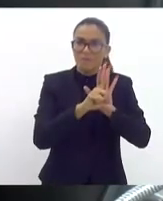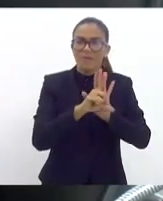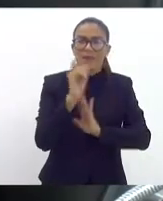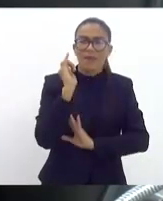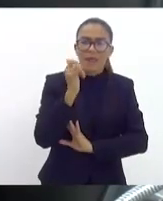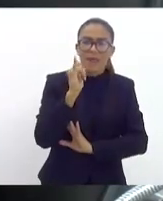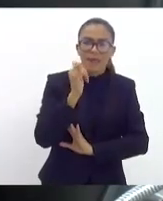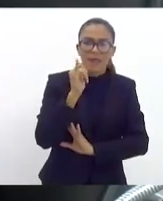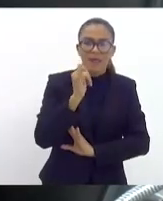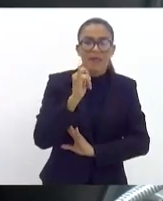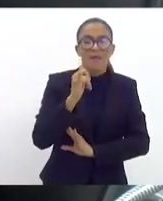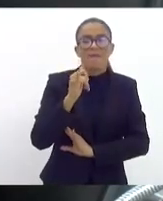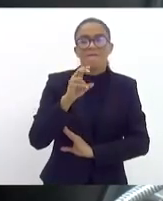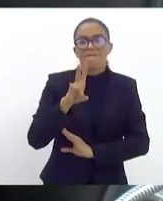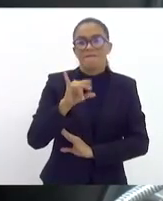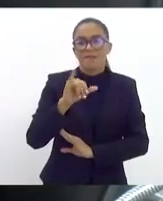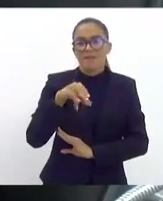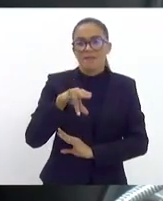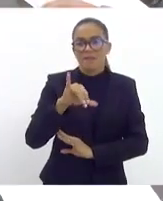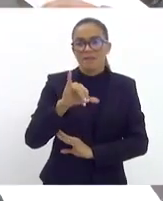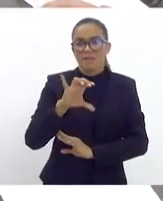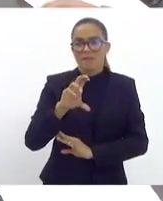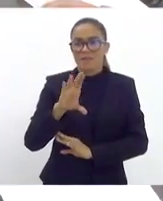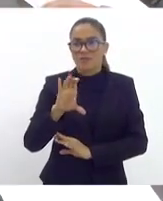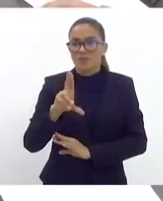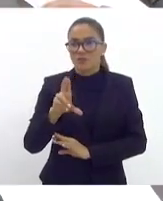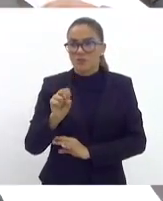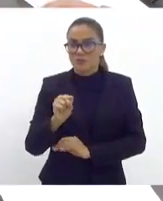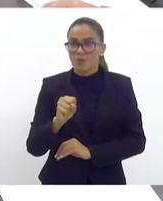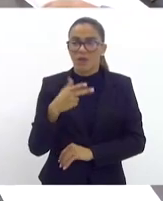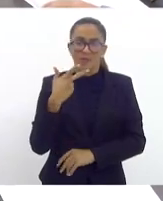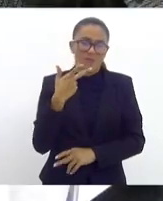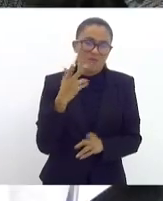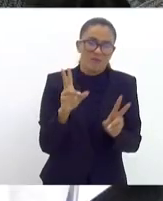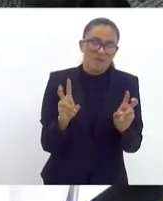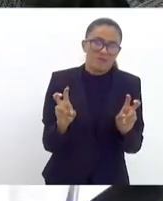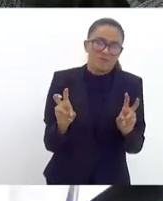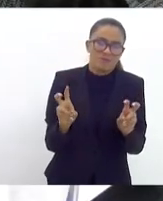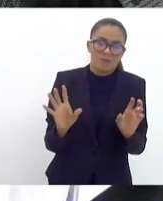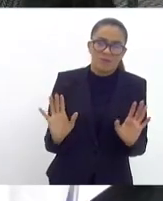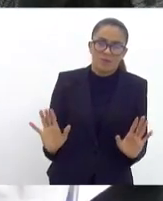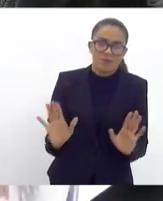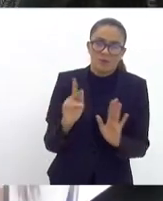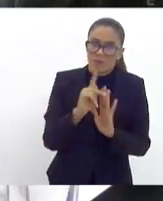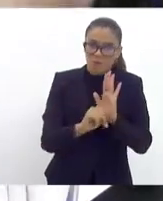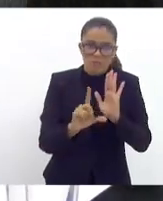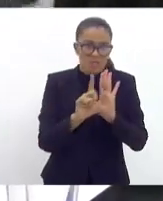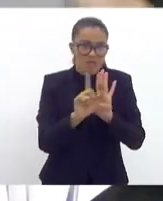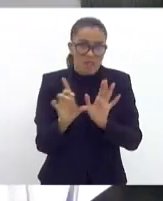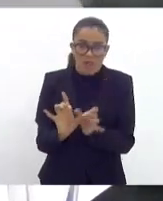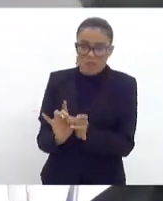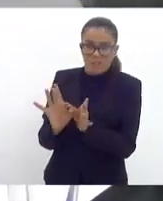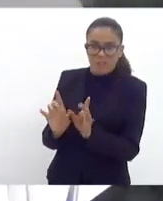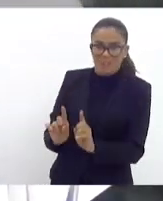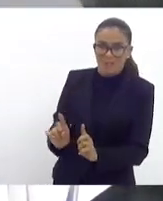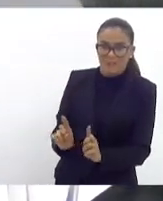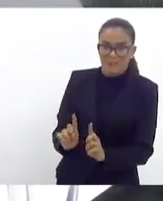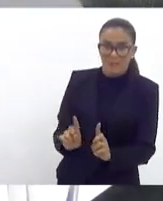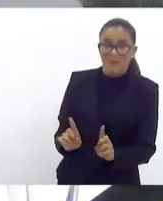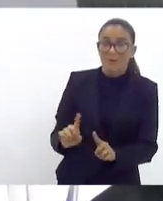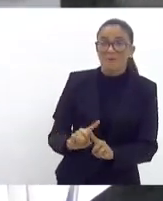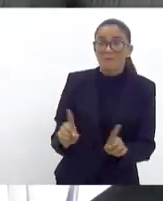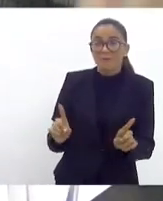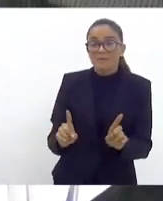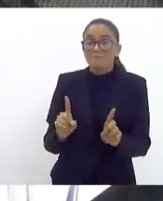relatoria Deputado Vinícius cozzolin senhor presidente é aqui não se trata de projeto autorizativo mas